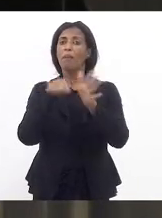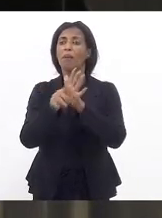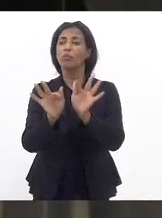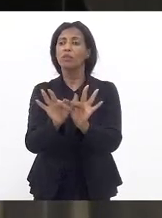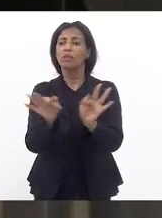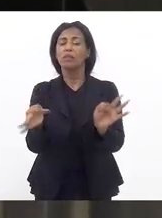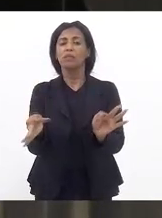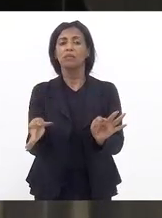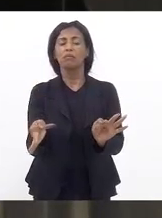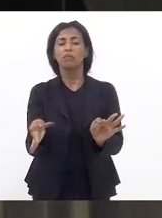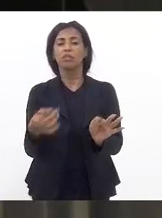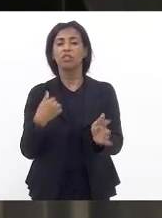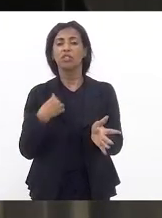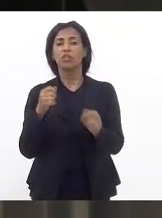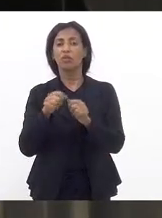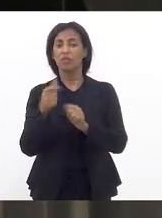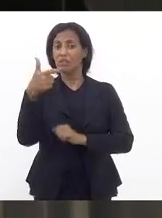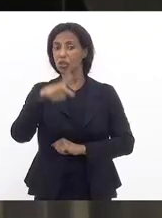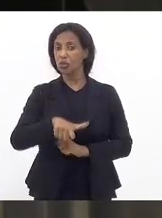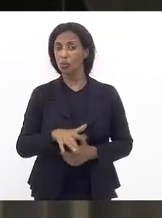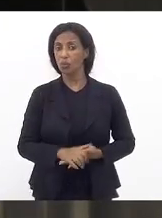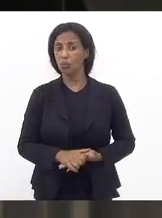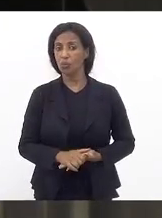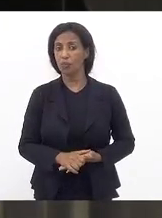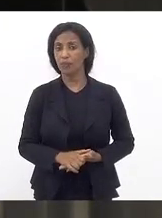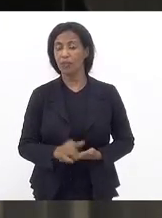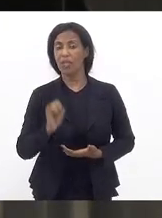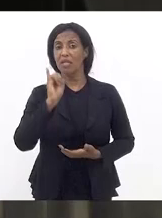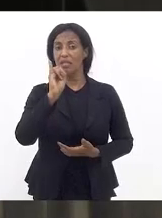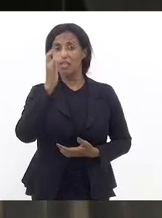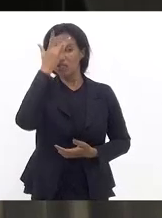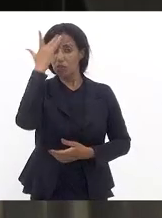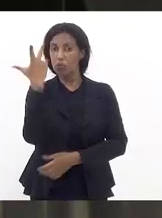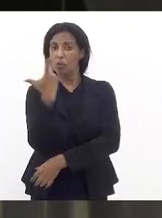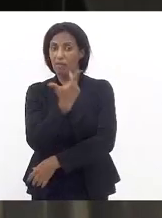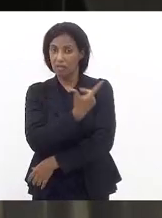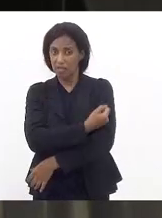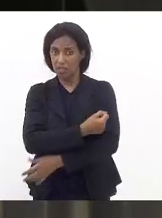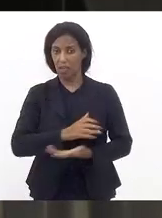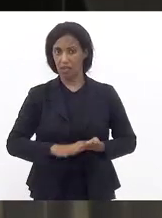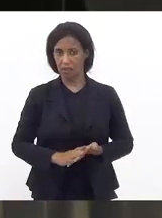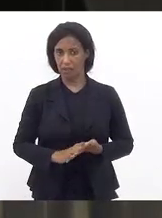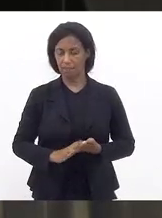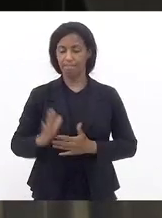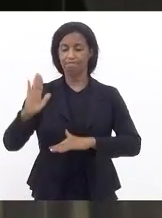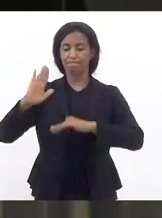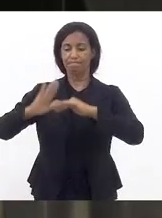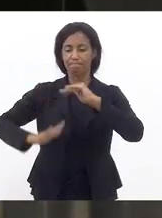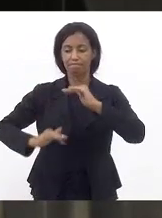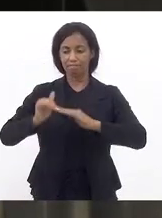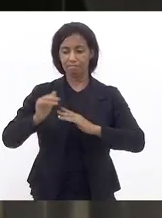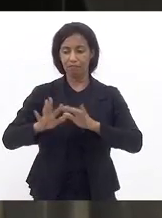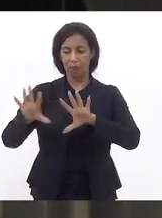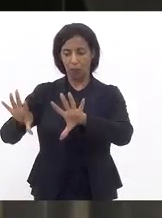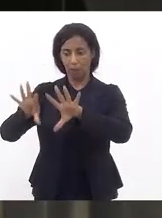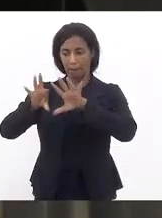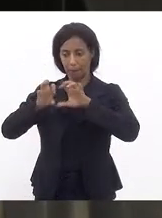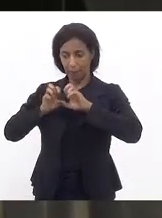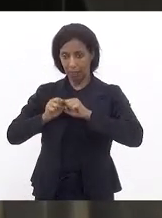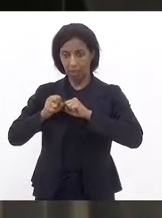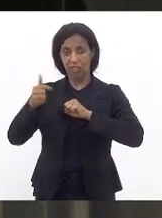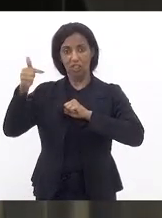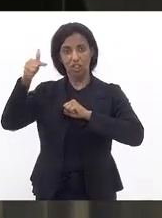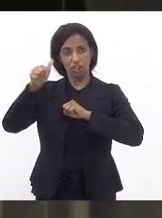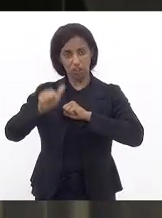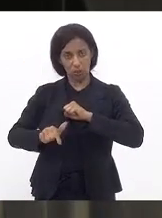se implora que eu vou fazer novamente se os vacinados são capazes de contrair o vírus